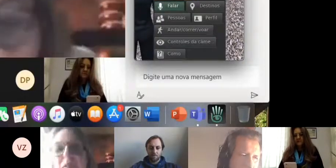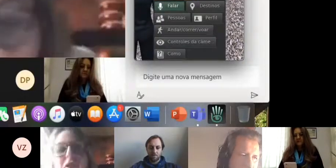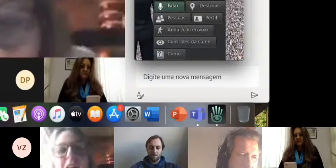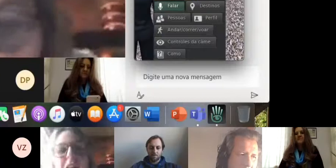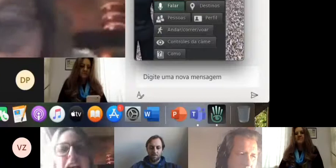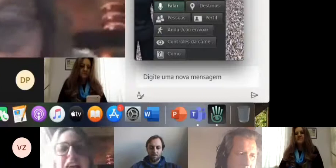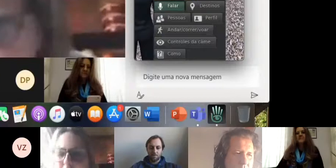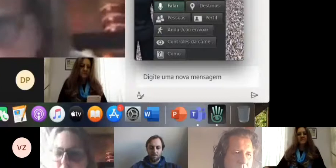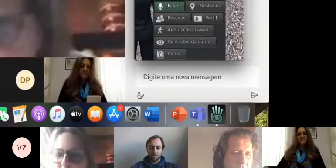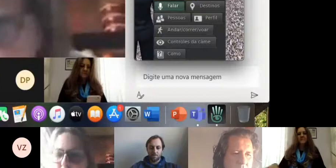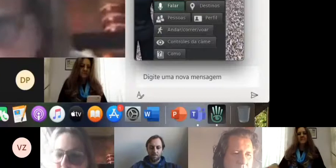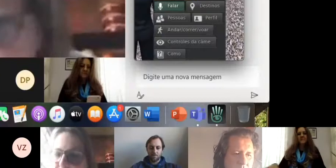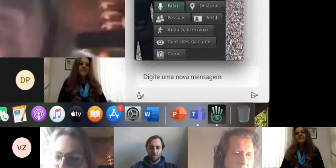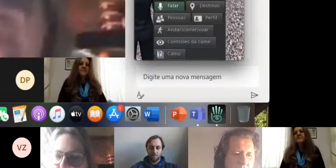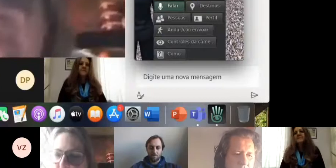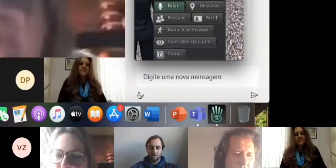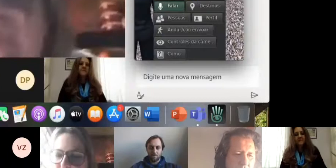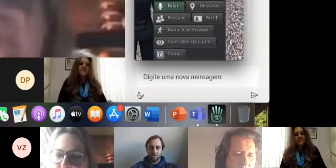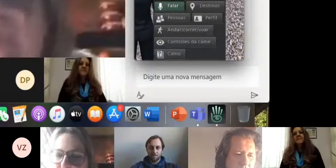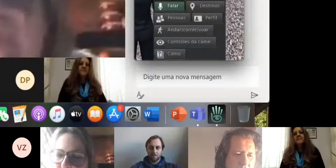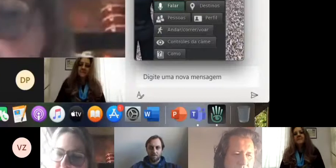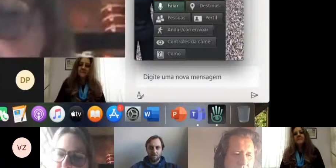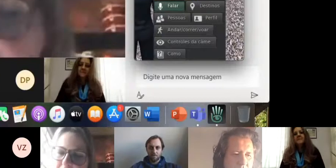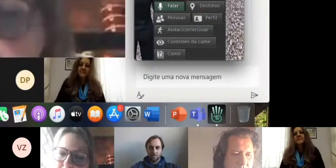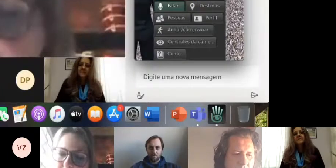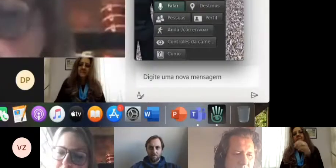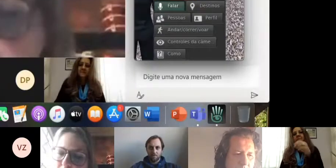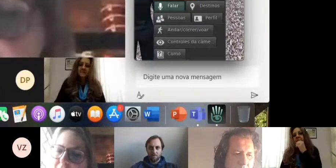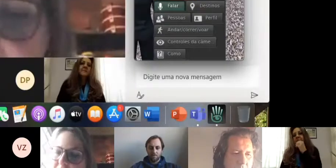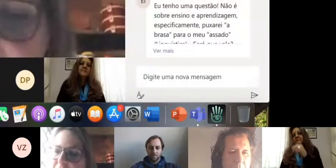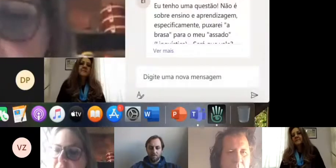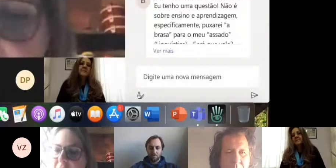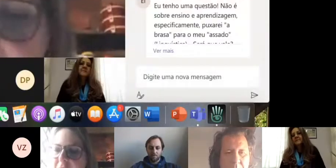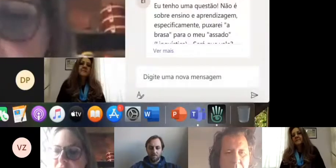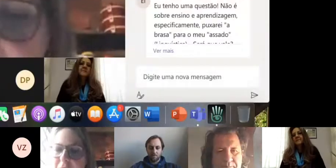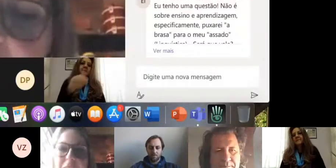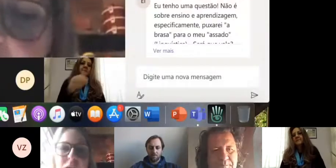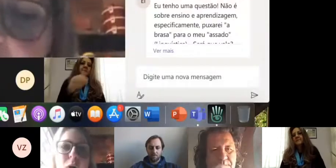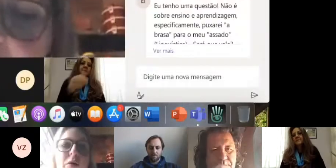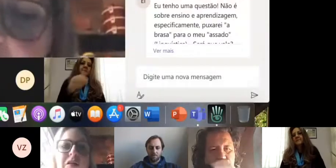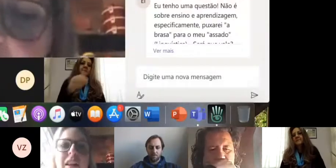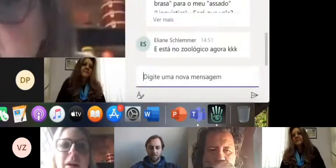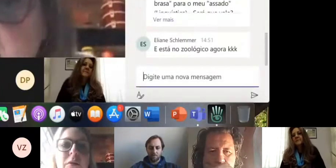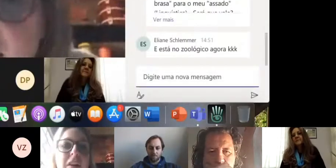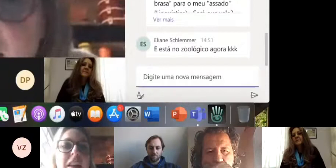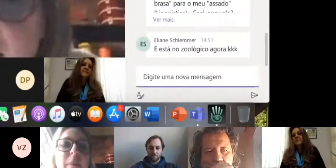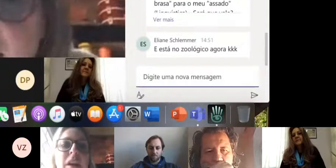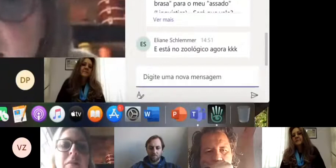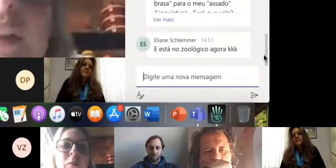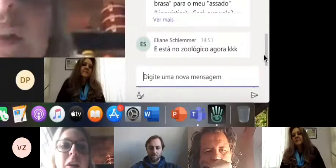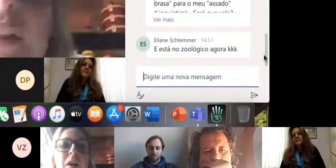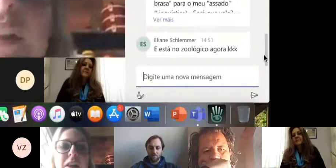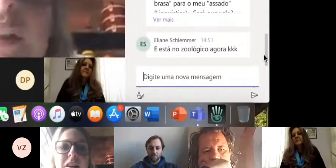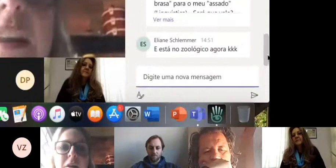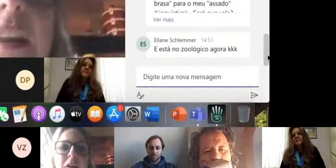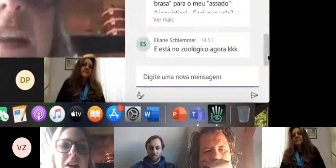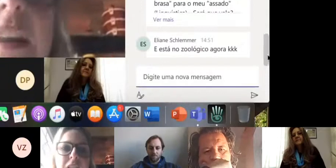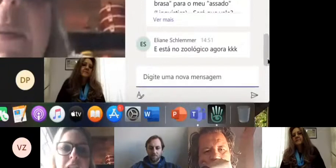e um externo, de toda essa questão, como o professor Márcio fala, né, da, de toda a totalidade da rede que está em todos os elementos, até mesmo